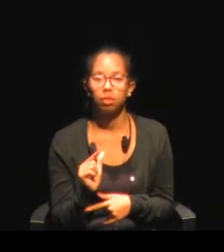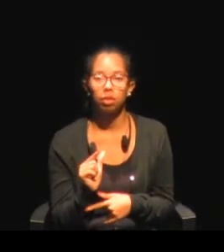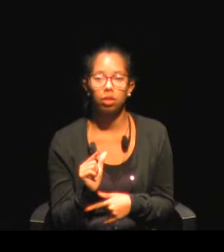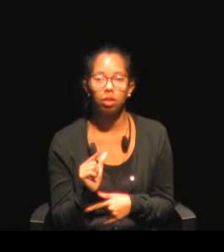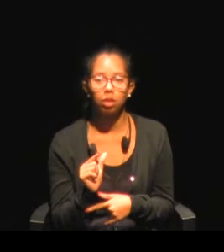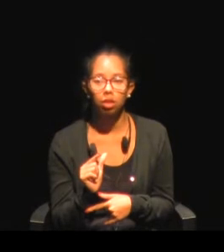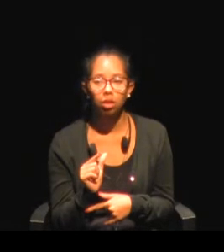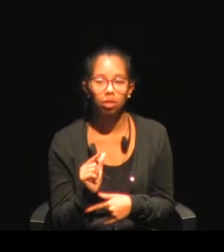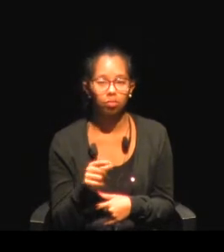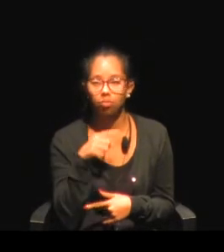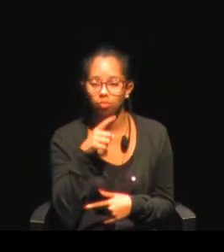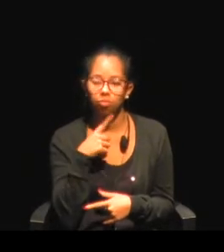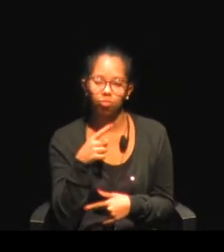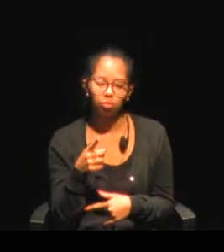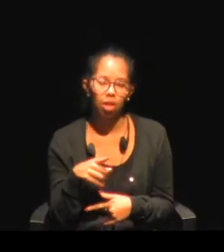é um pouco